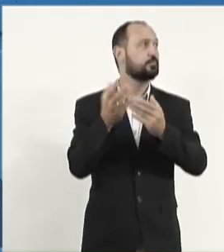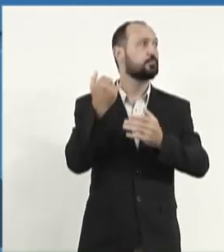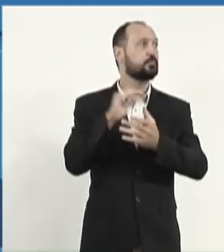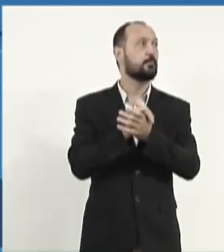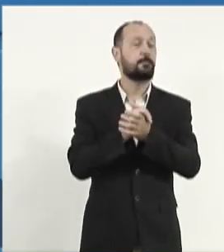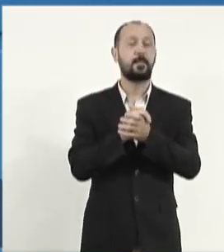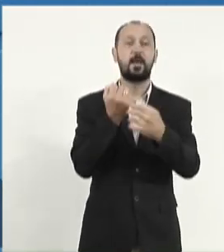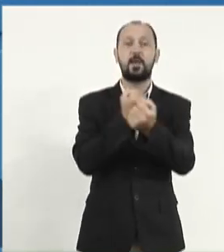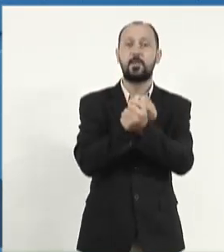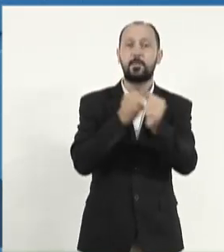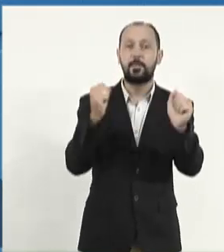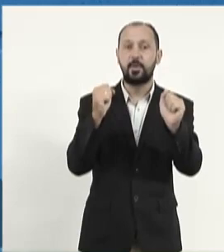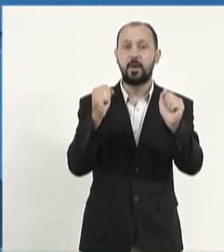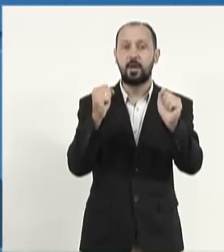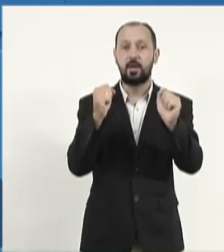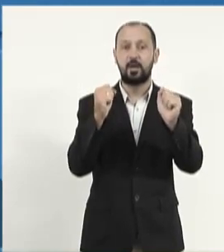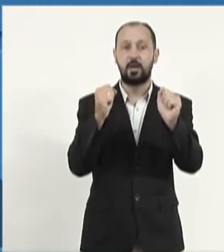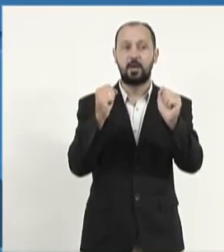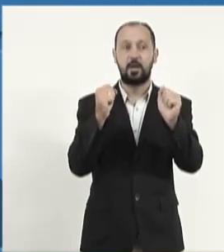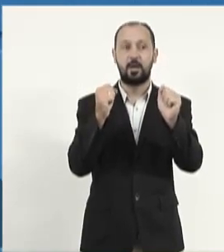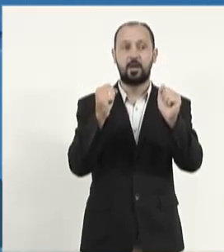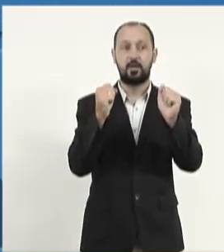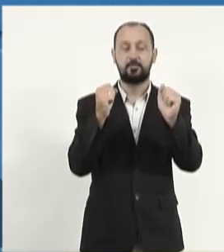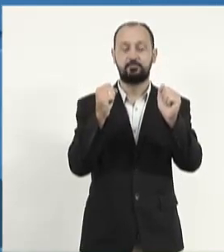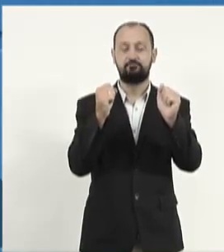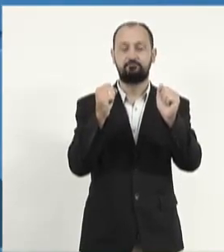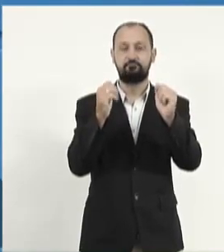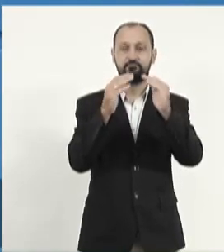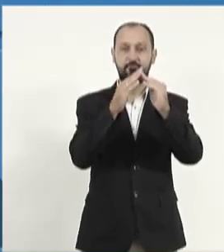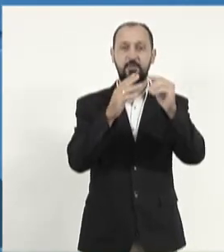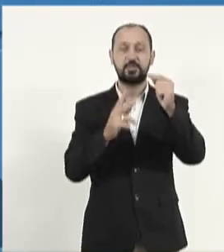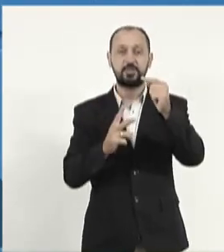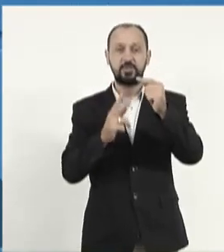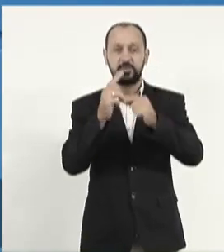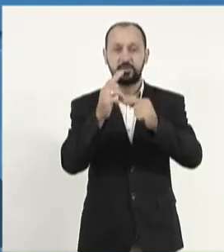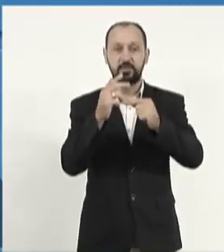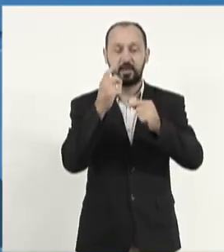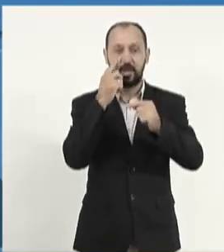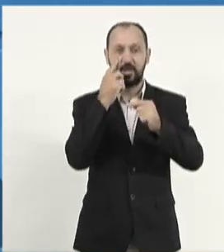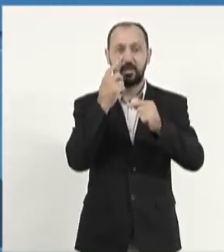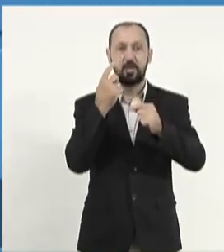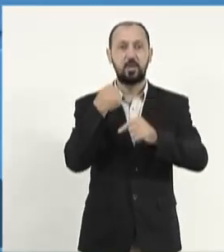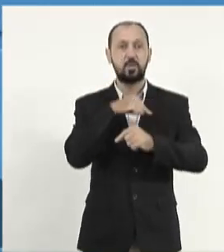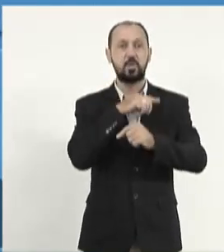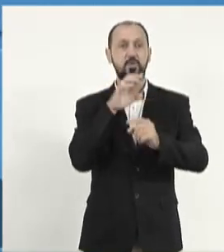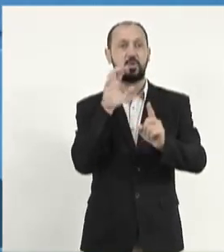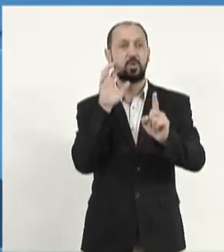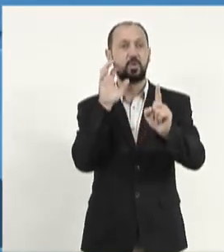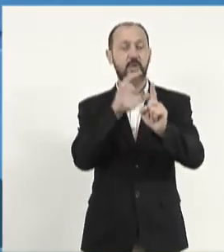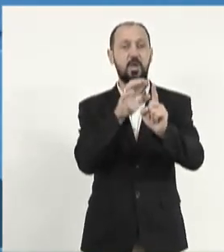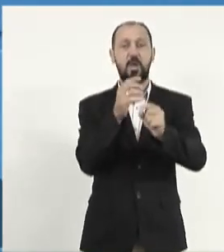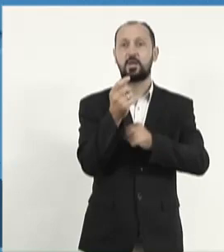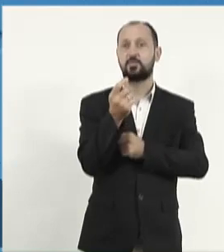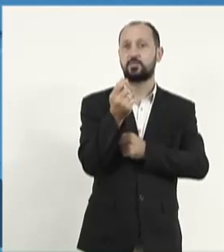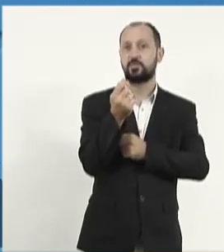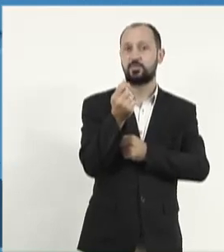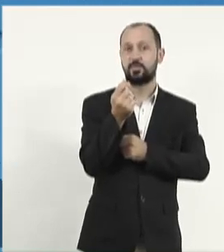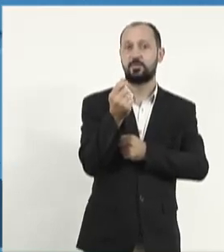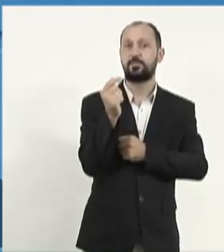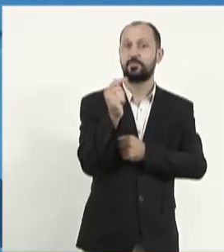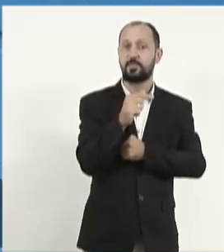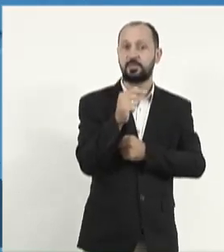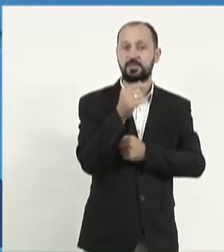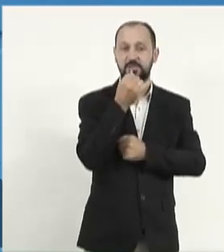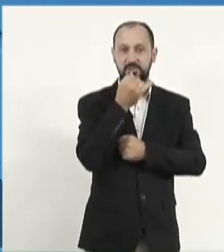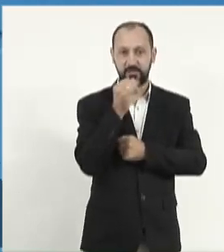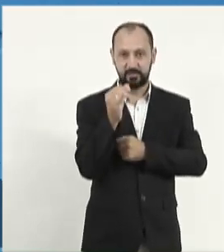a impossibilidade de cortar. Quer dizer, nós estávamos interferindo na maneira de cobrança da